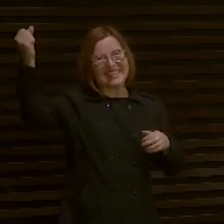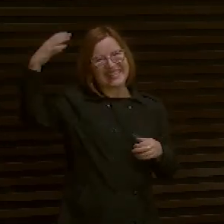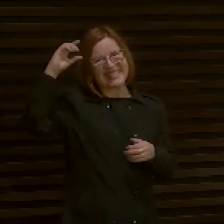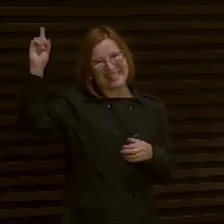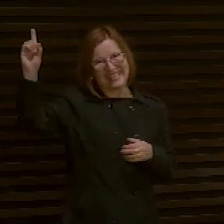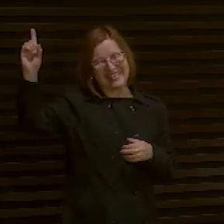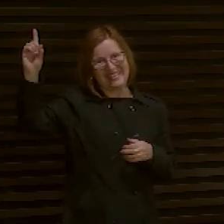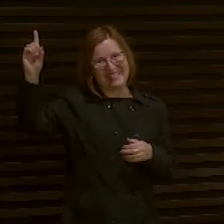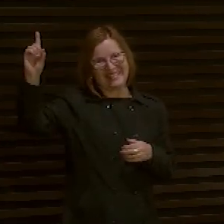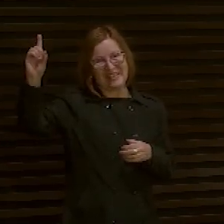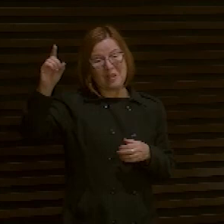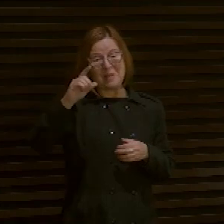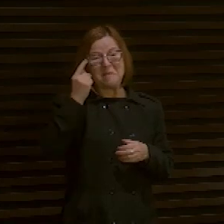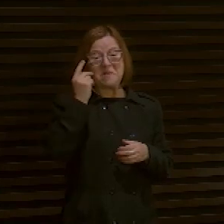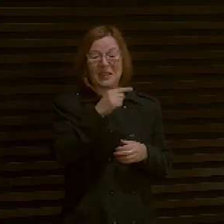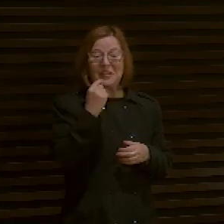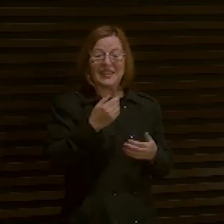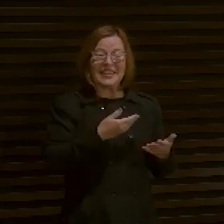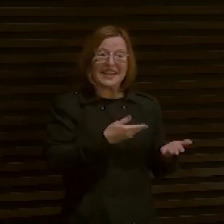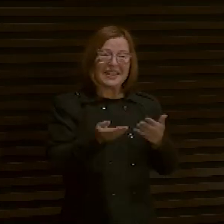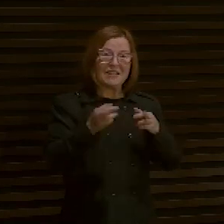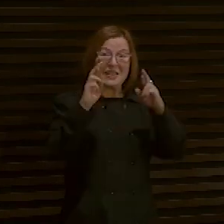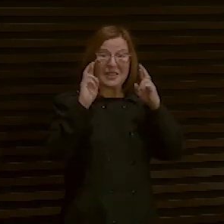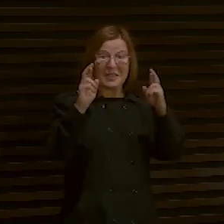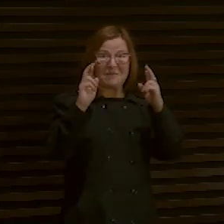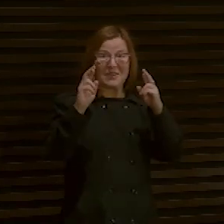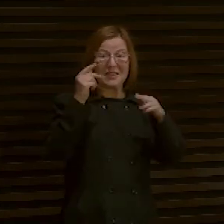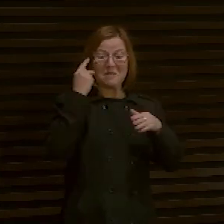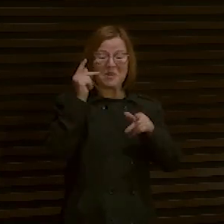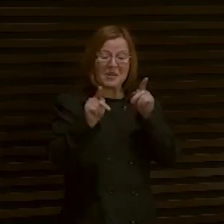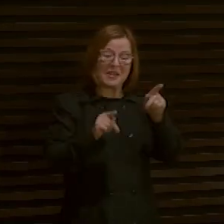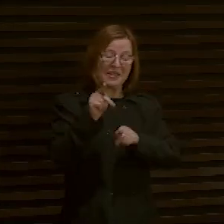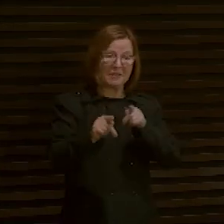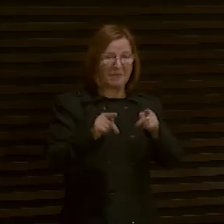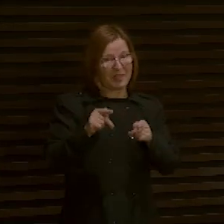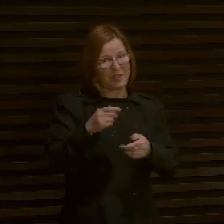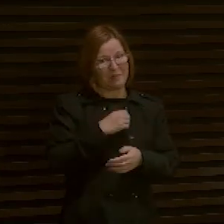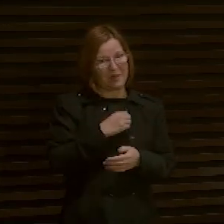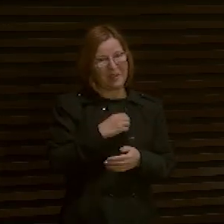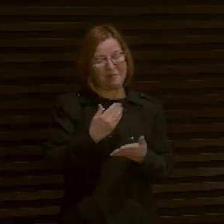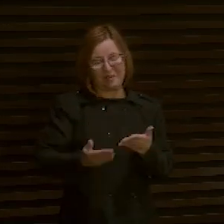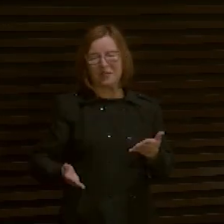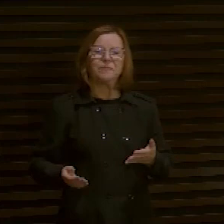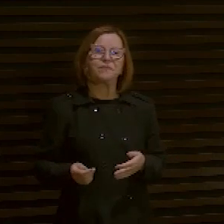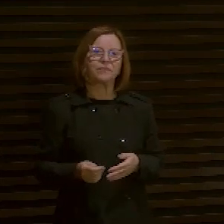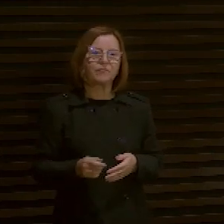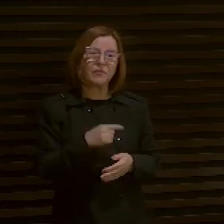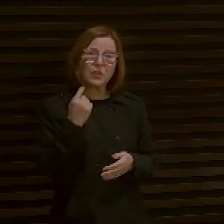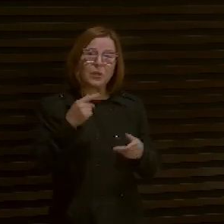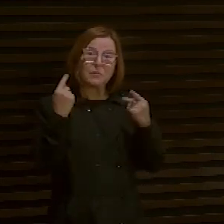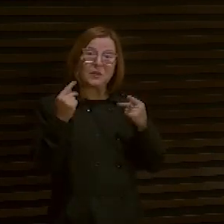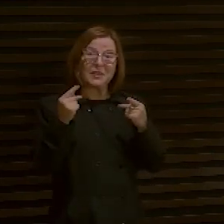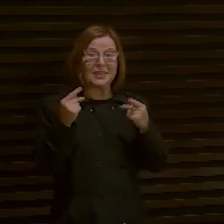leve esperança nesse mundo perdido e caído. Então, meus irmãos, que o Senhor trate conosco e que a gente pregue o Evangelho com ousadia